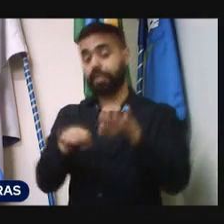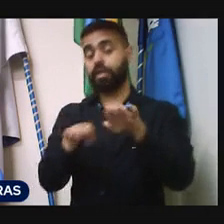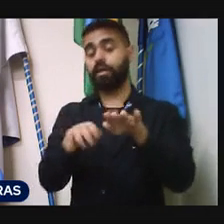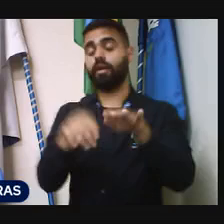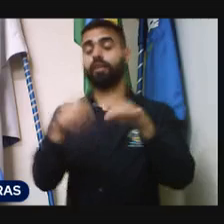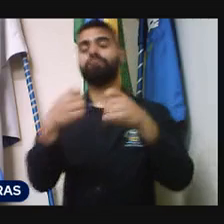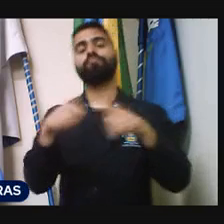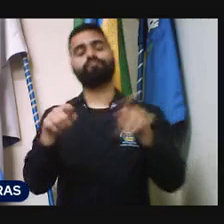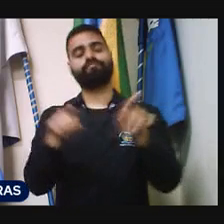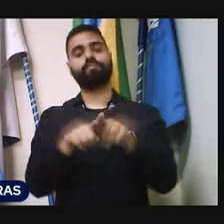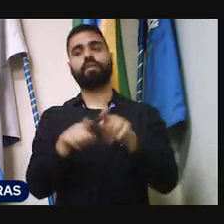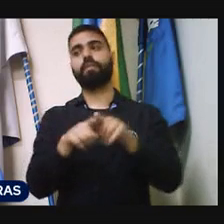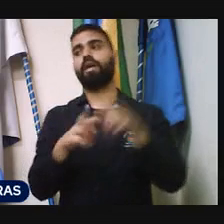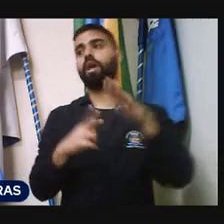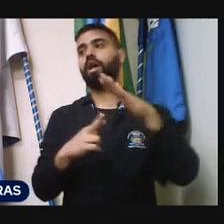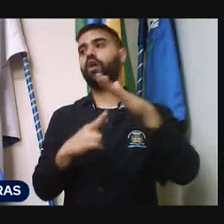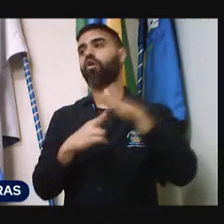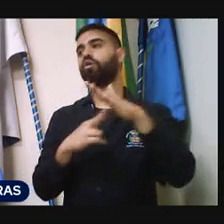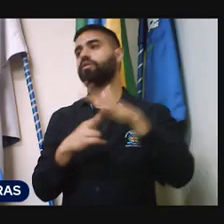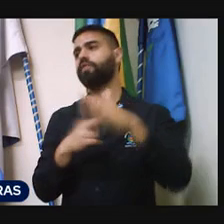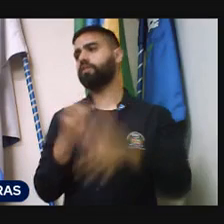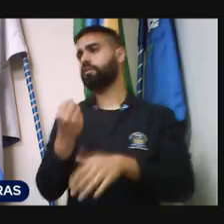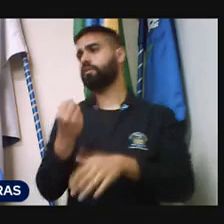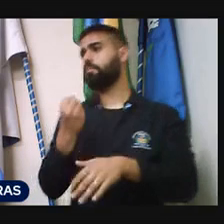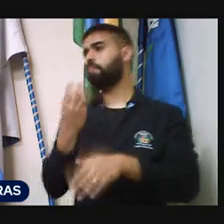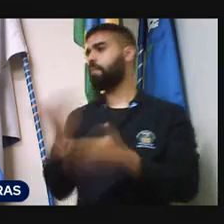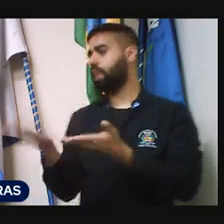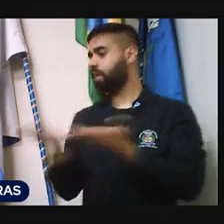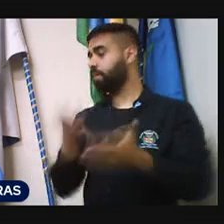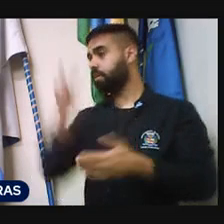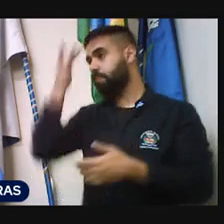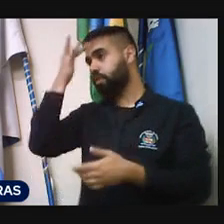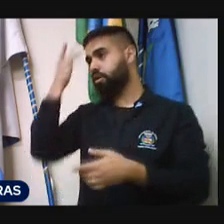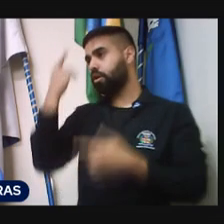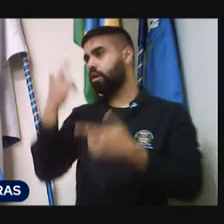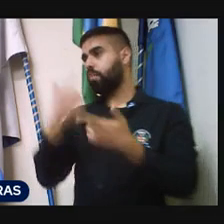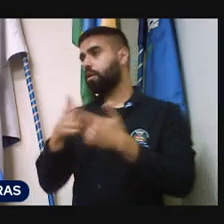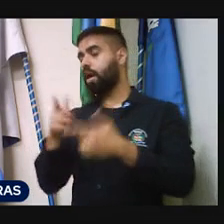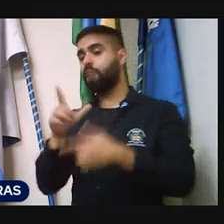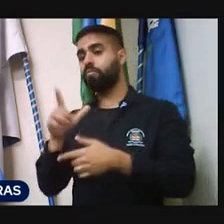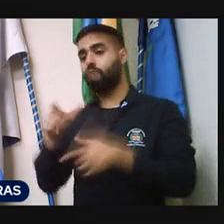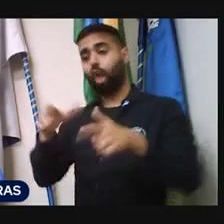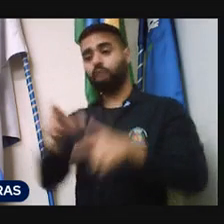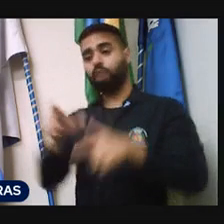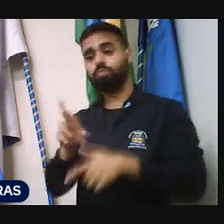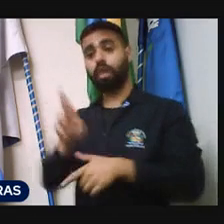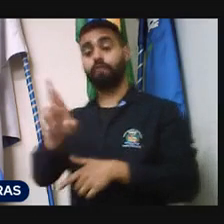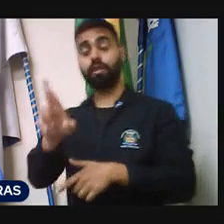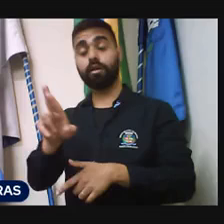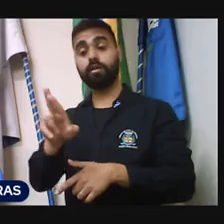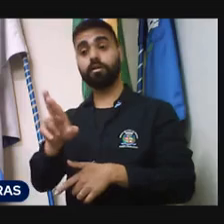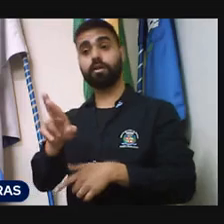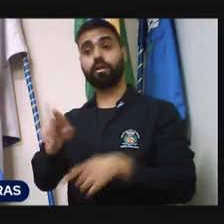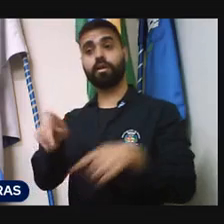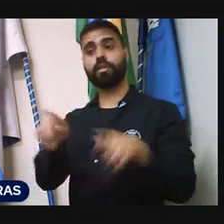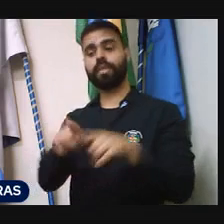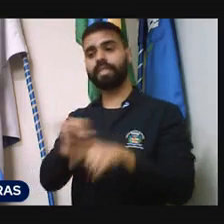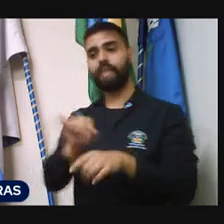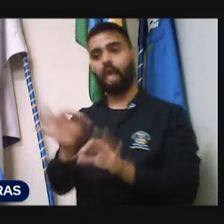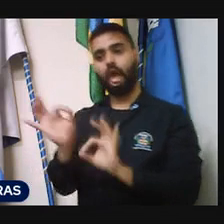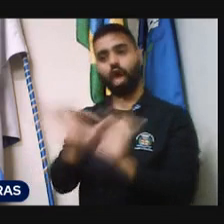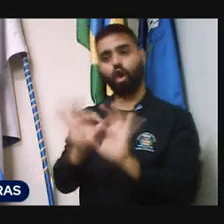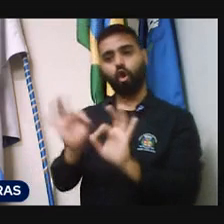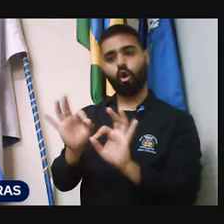que ainda não estejam em bom estado pois trata-se de um ponto de referência do distrito de ji-paraná e com revitalização